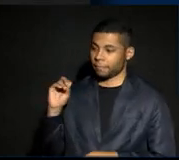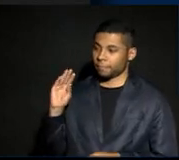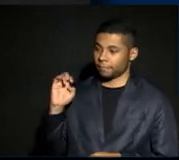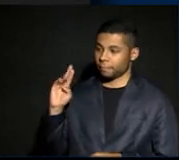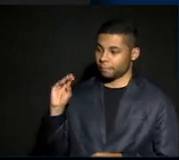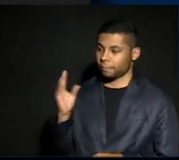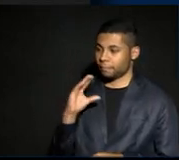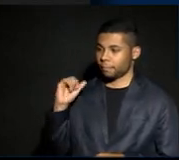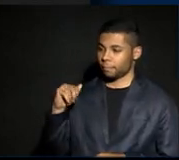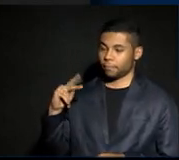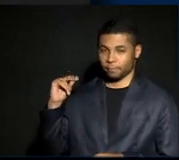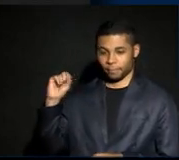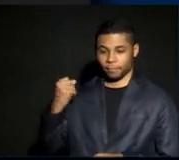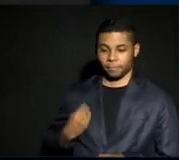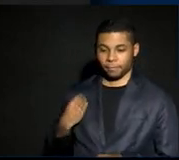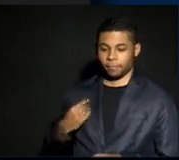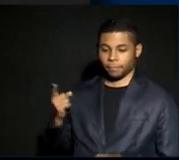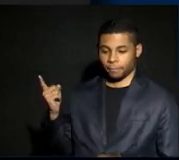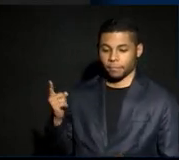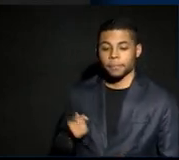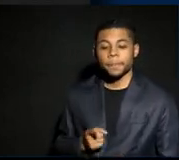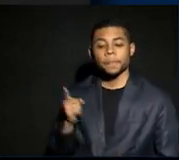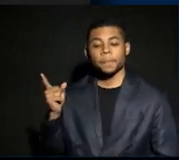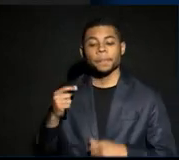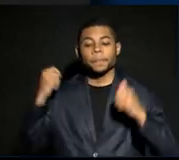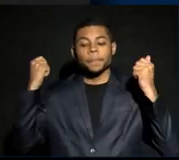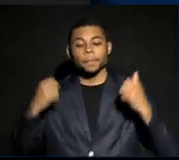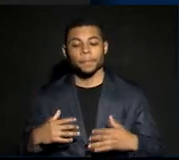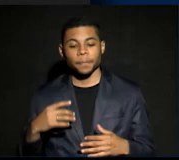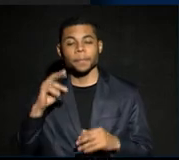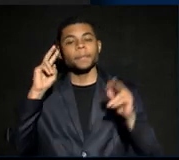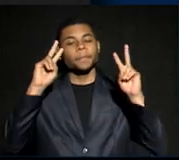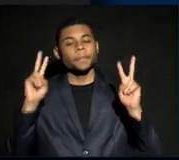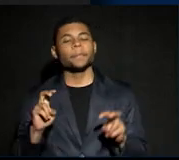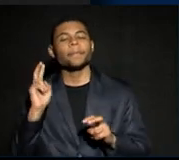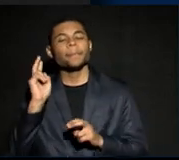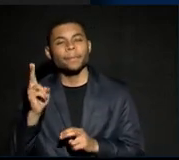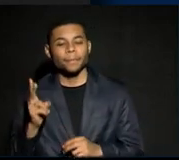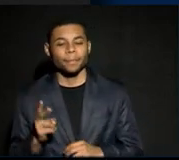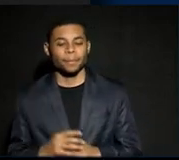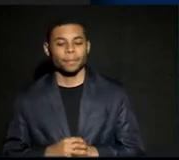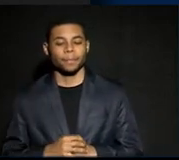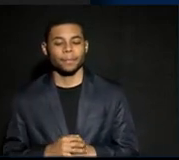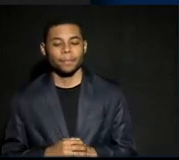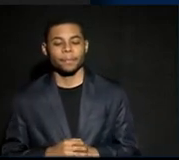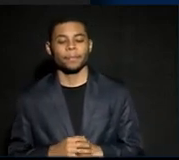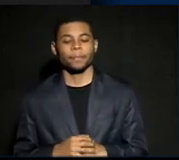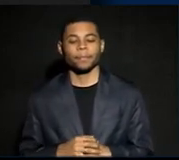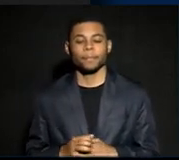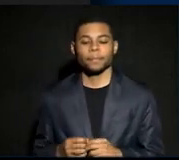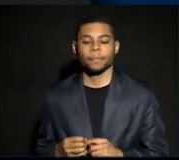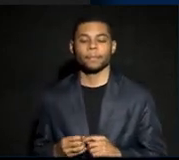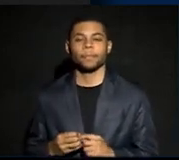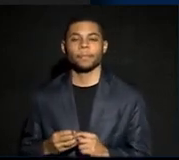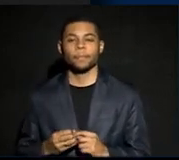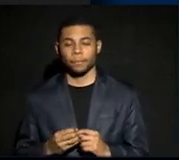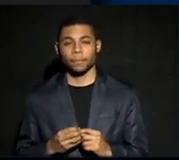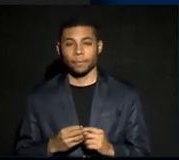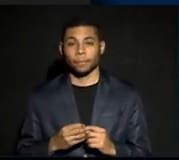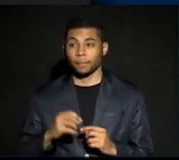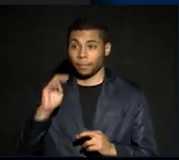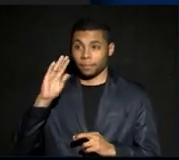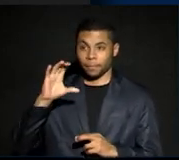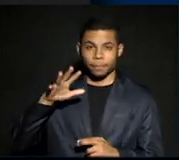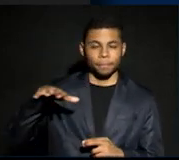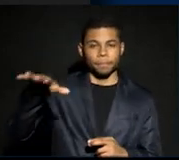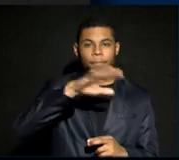aqui e uma passagem que ele comentou foi justamente em relação àquela à projeção do BC ao redor da